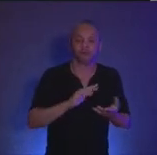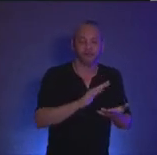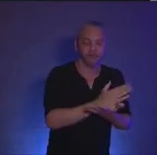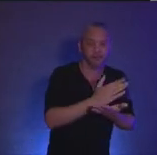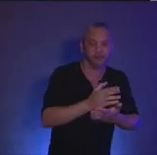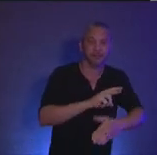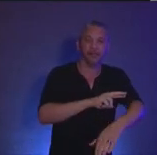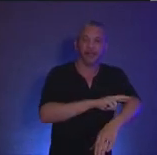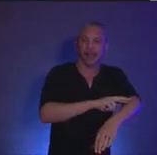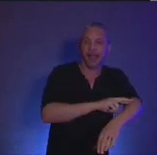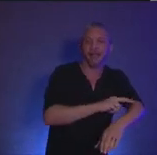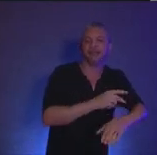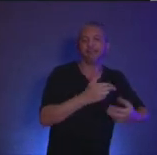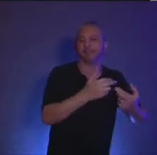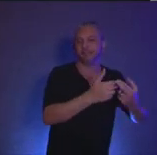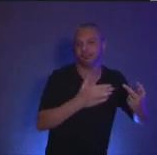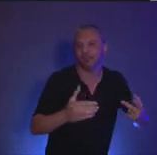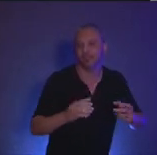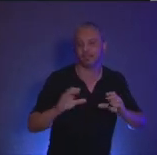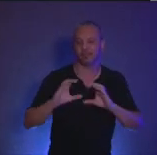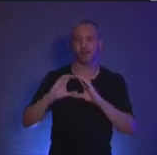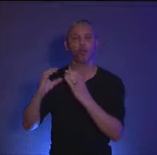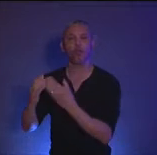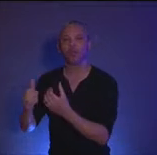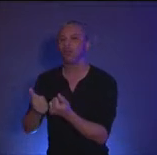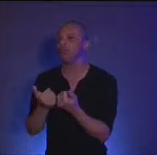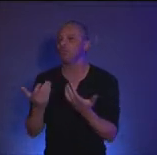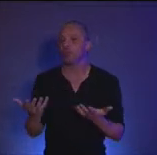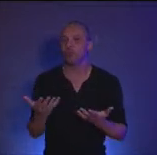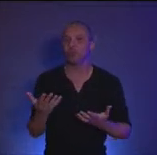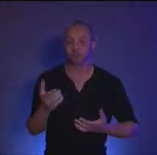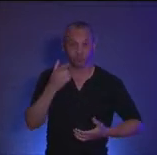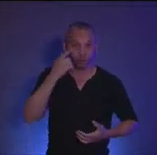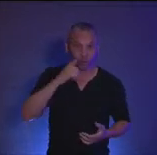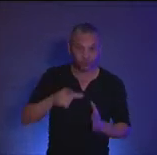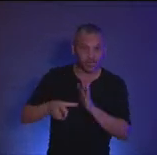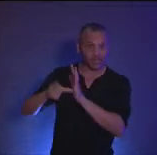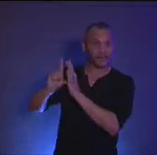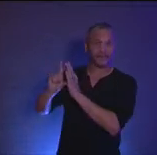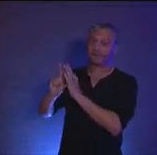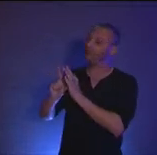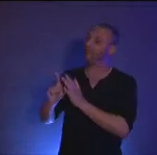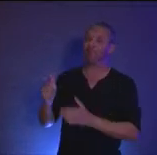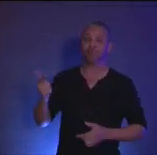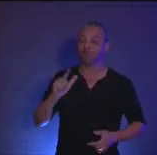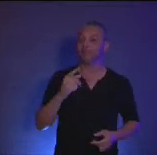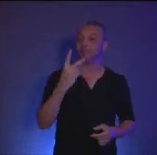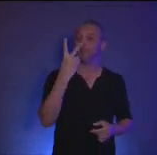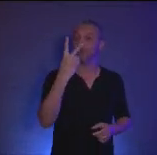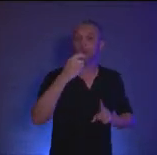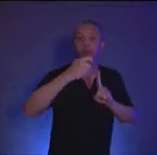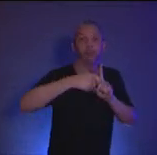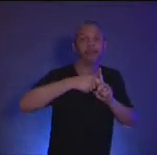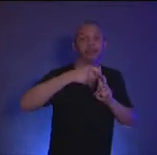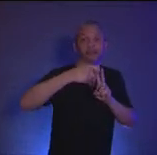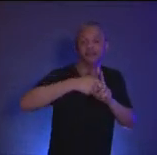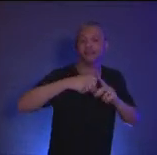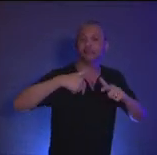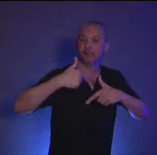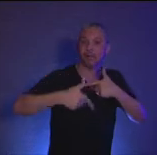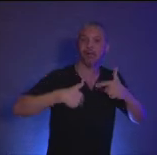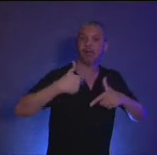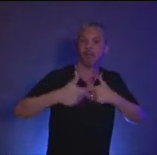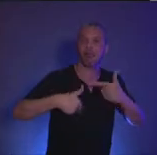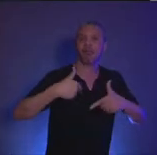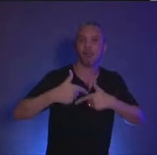raça e cor, por comunidade tradicional, e a gente não conseguia baixar isso. Então, a gente foram 2 meses trabalhando com esses